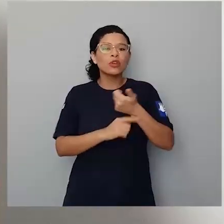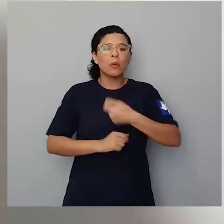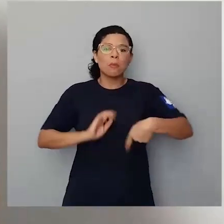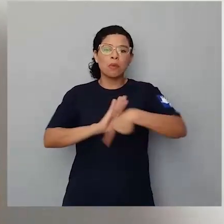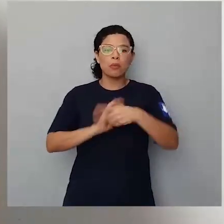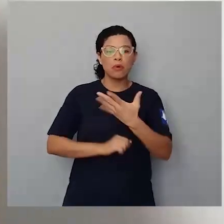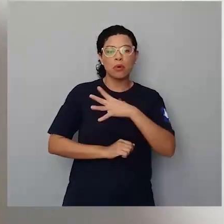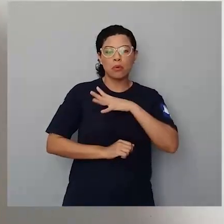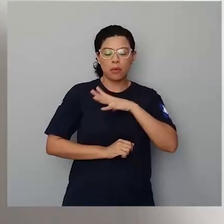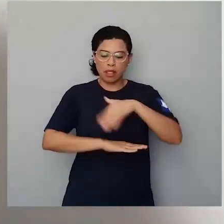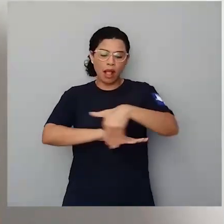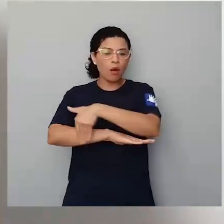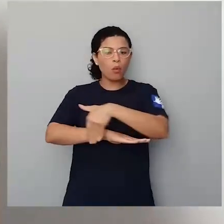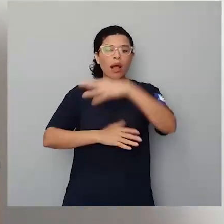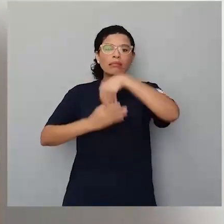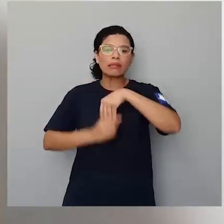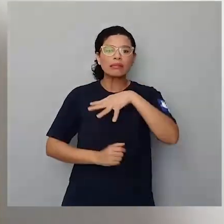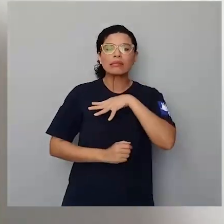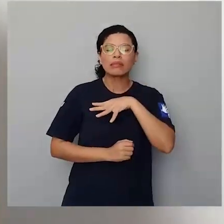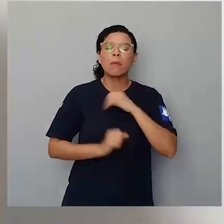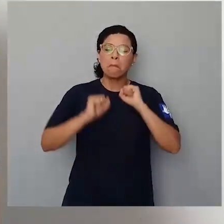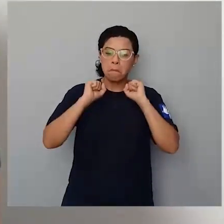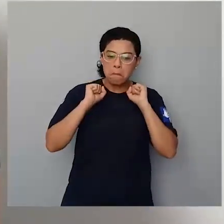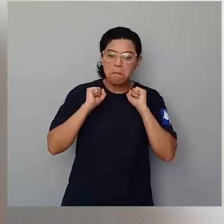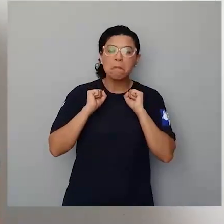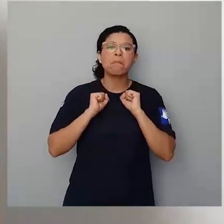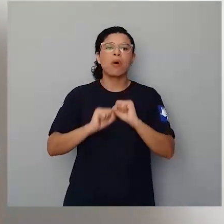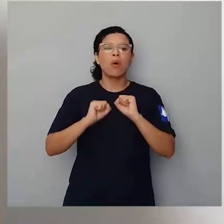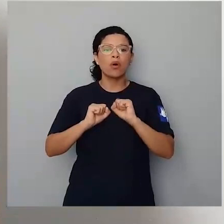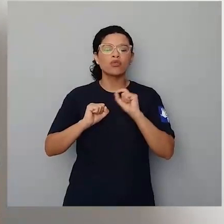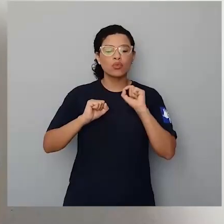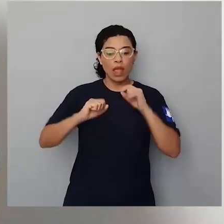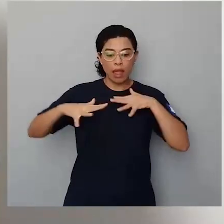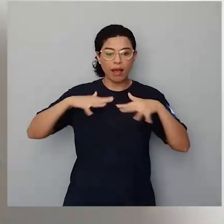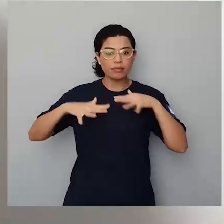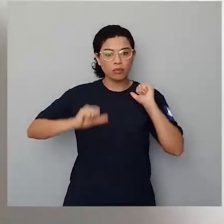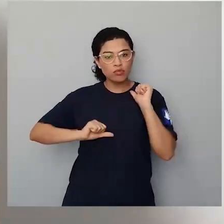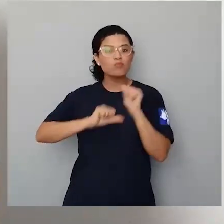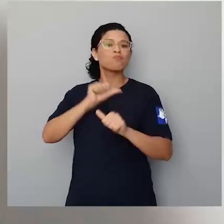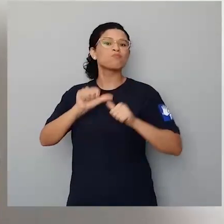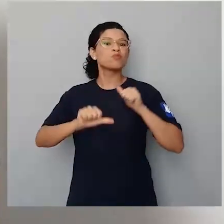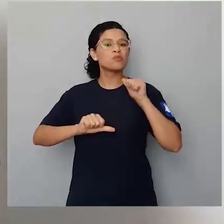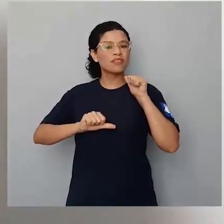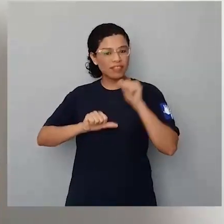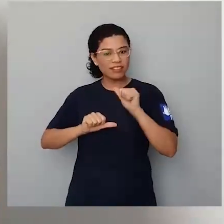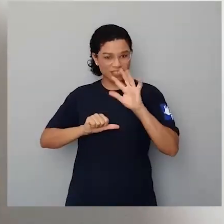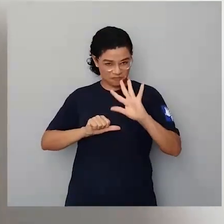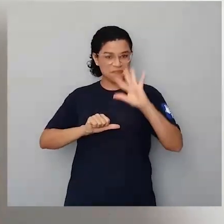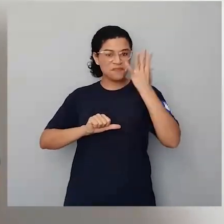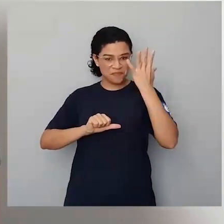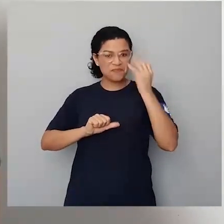artísticas urbanas na rua, na cidade, que podem aí gerar alguma ação de